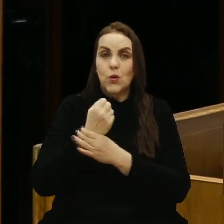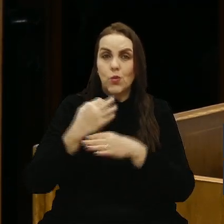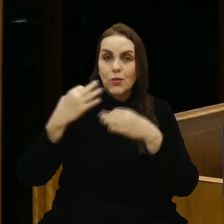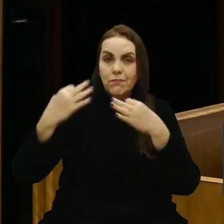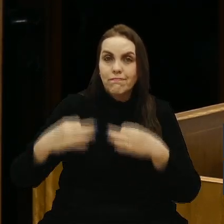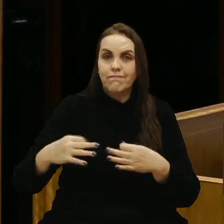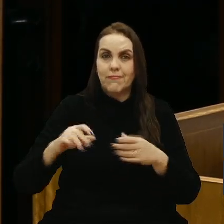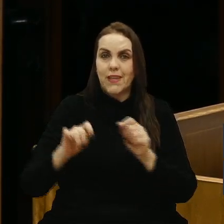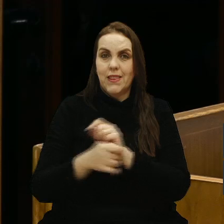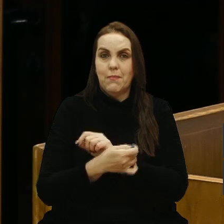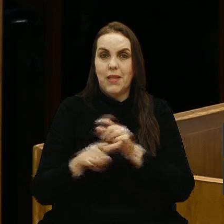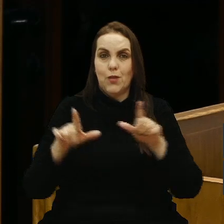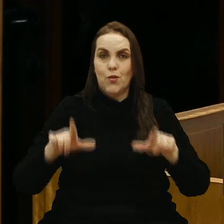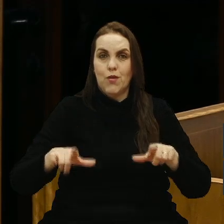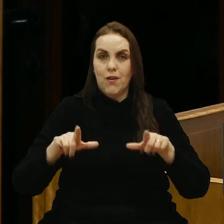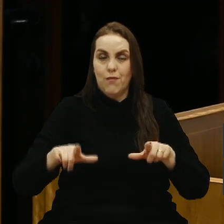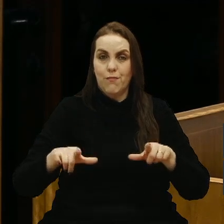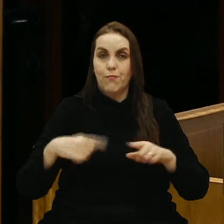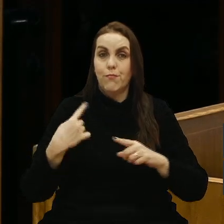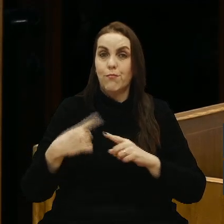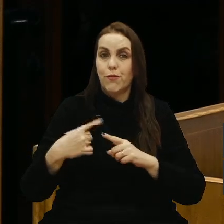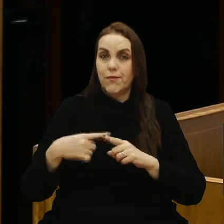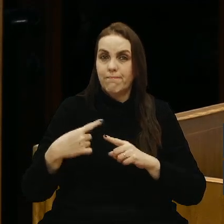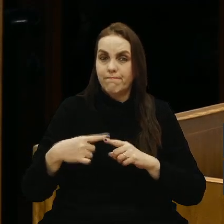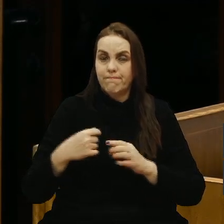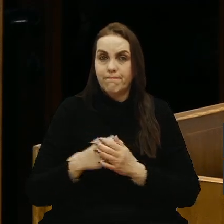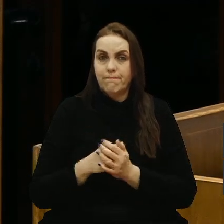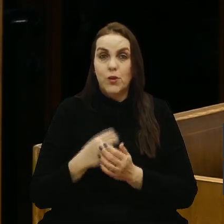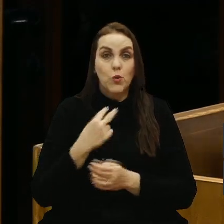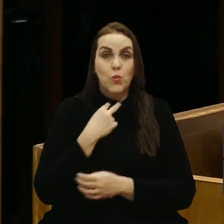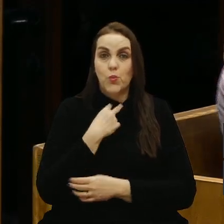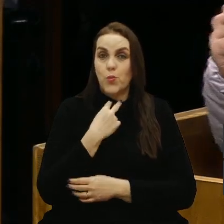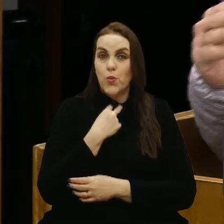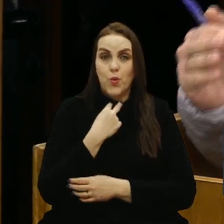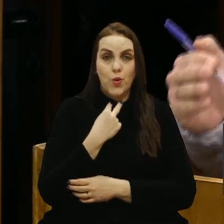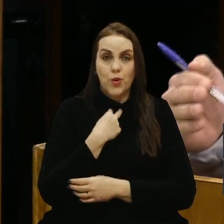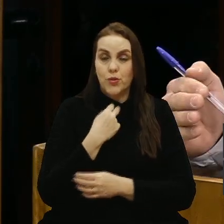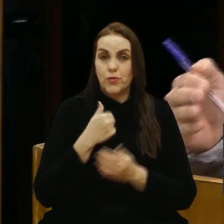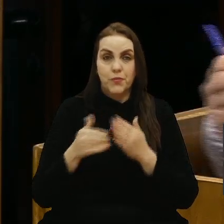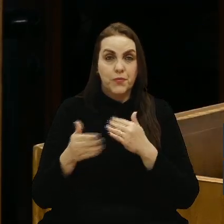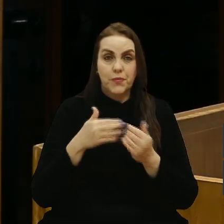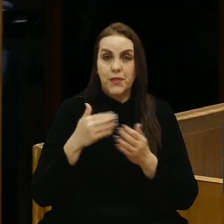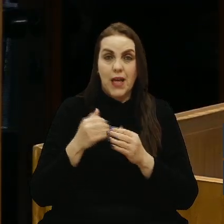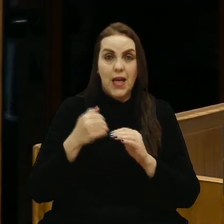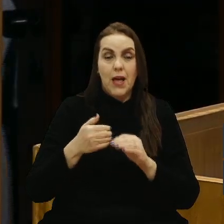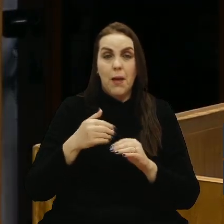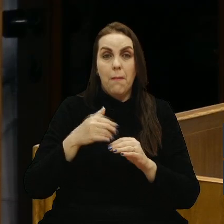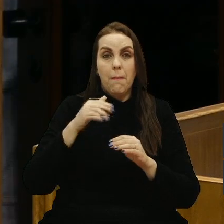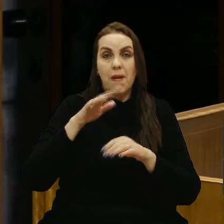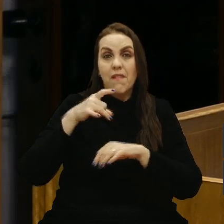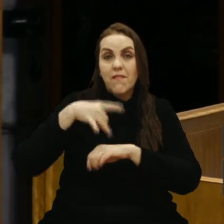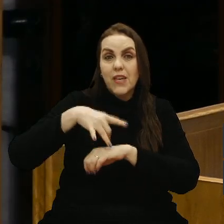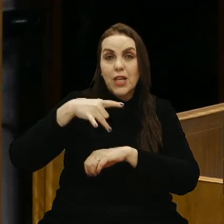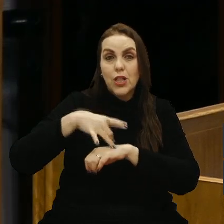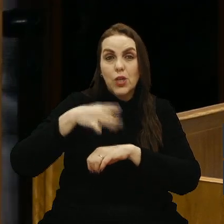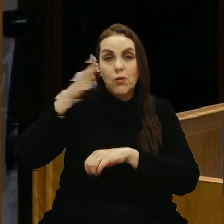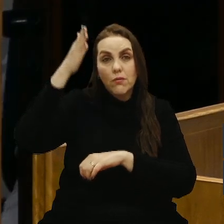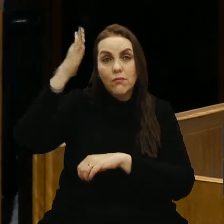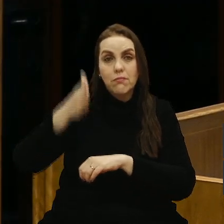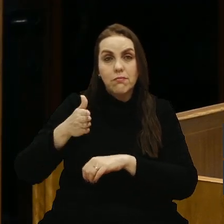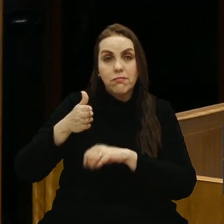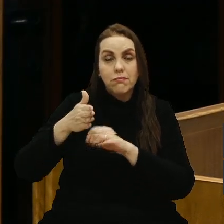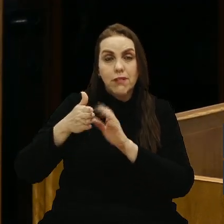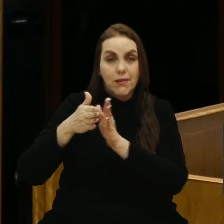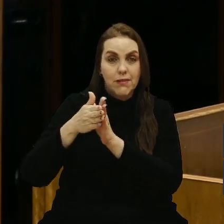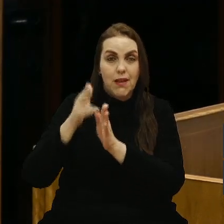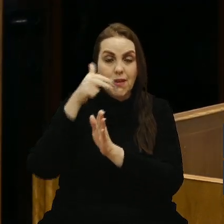adequado. Por quê? Não pode estar apenas atrás de uma porta de vidro. Nós